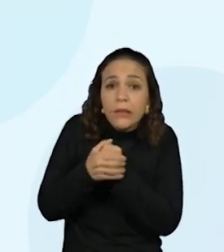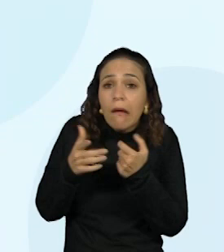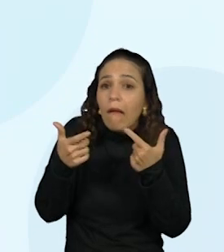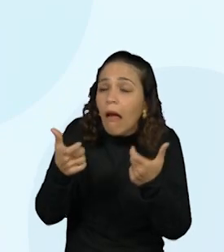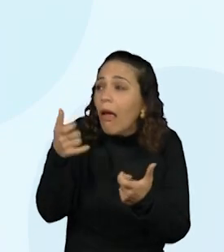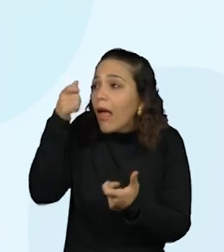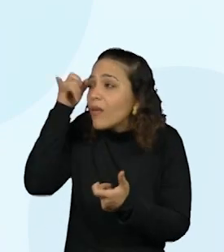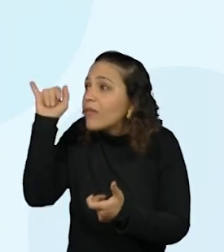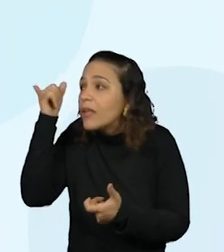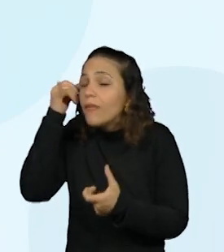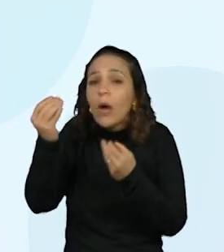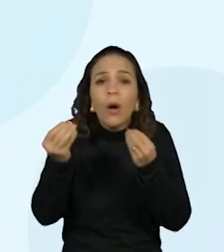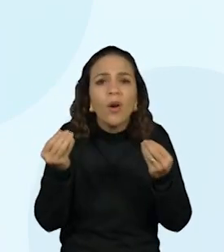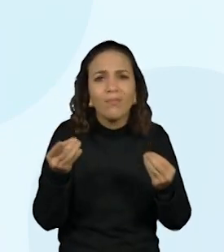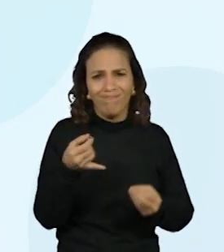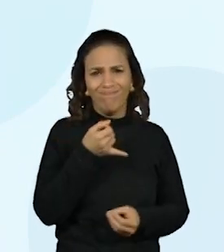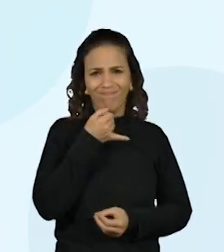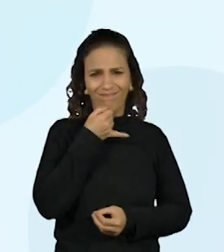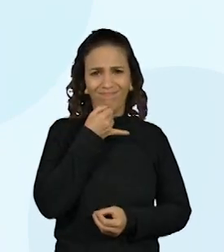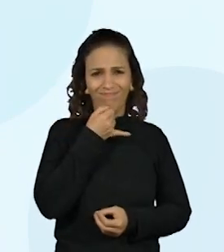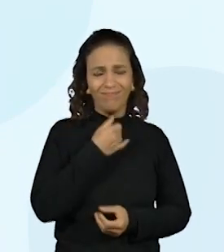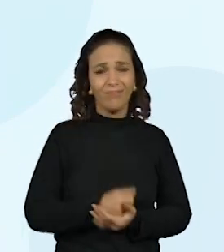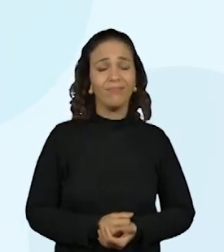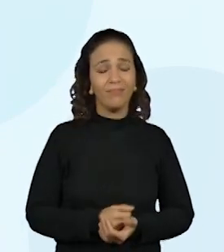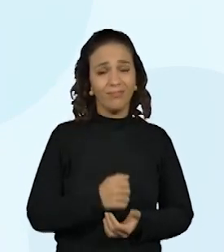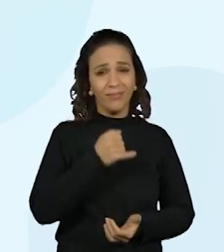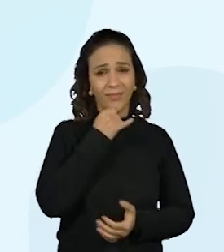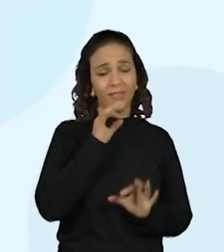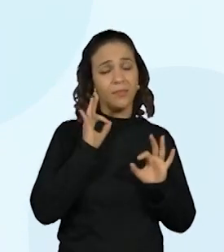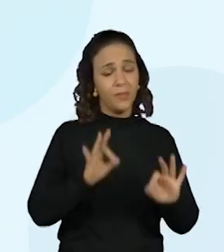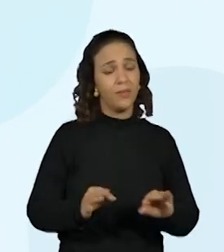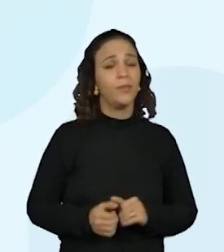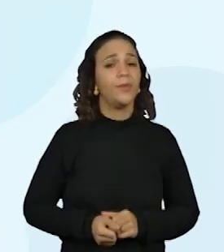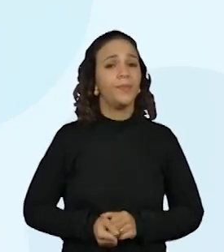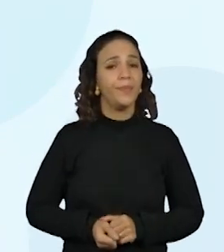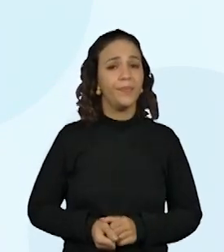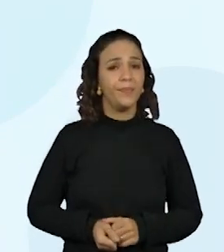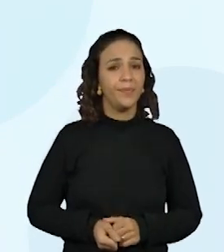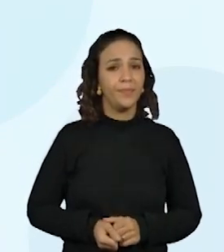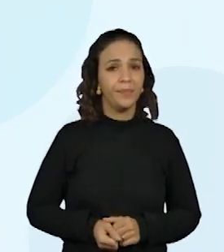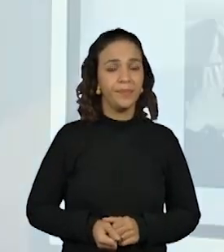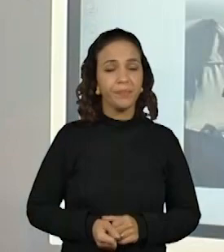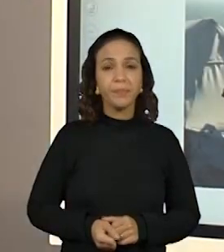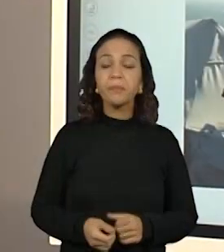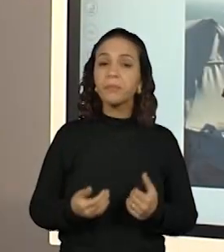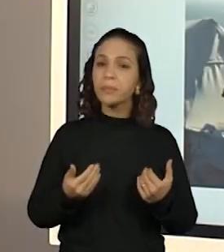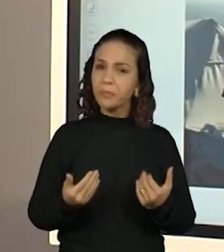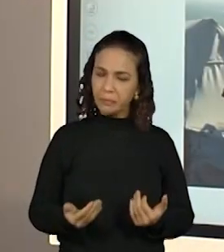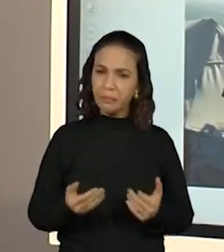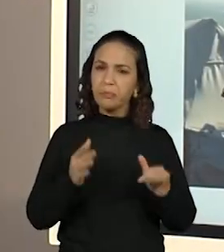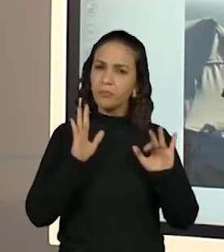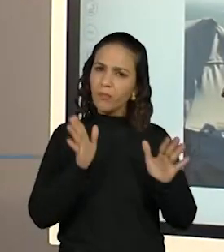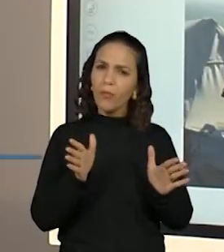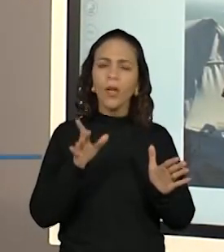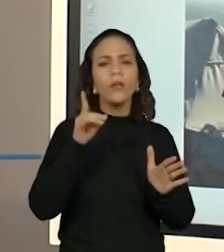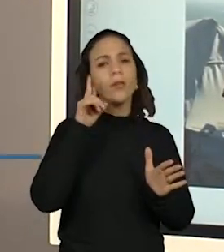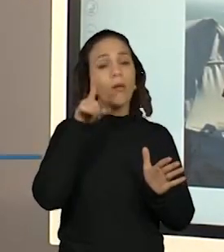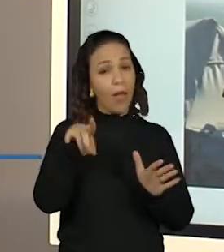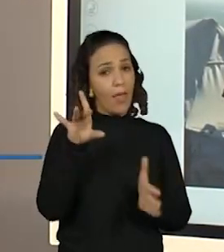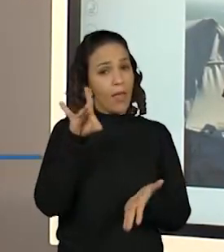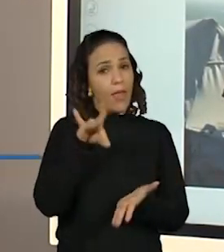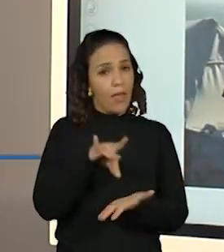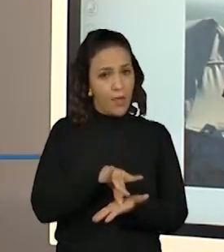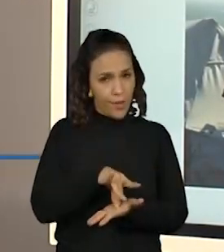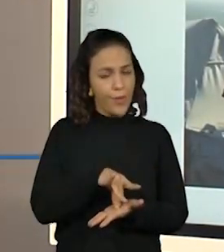e do conflito. Ai, que triste, triste mesmo, queridos. Bom, fizemos um estudo de uma